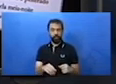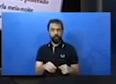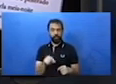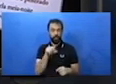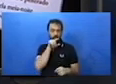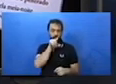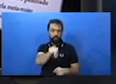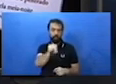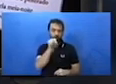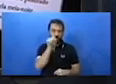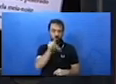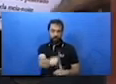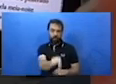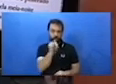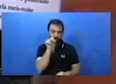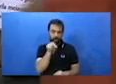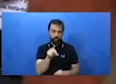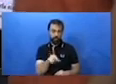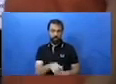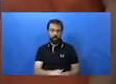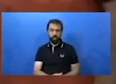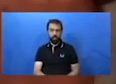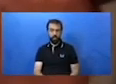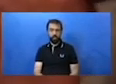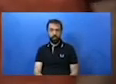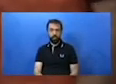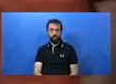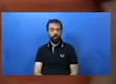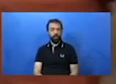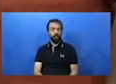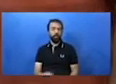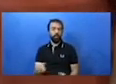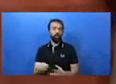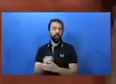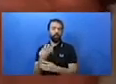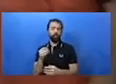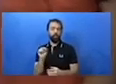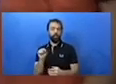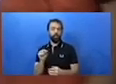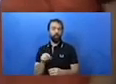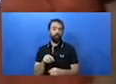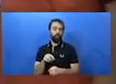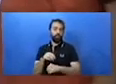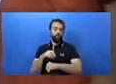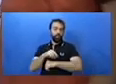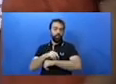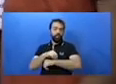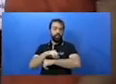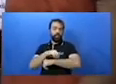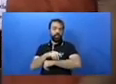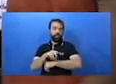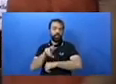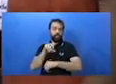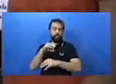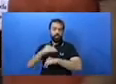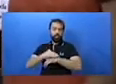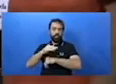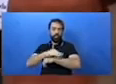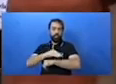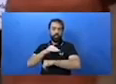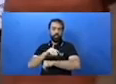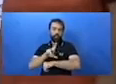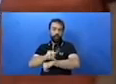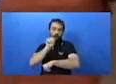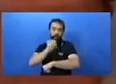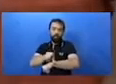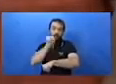língua venceu o cortejo inteiro. O que aconteceu com as formigas? Elas foram engolidas pelo sapo. Que verso comprova